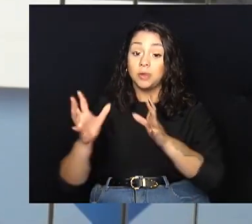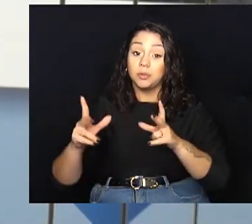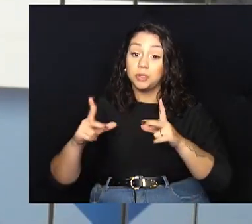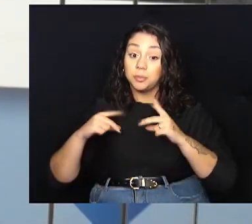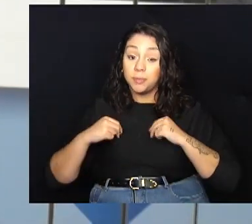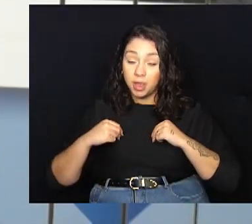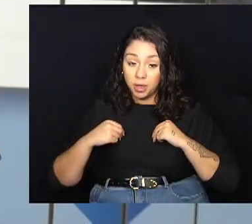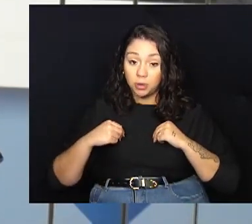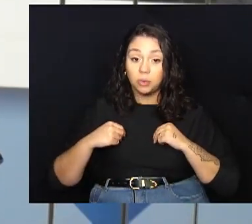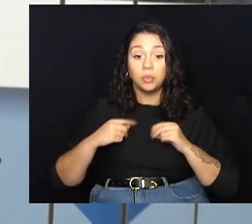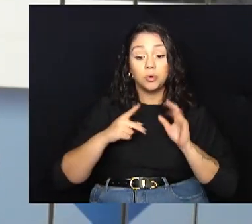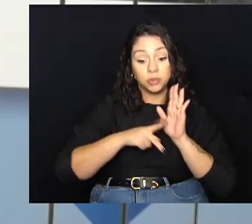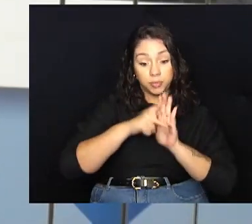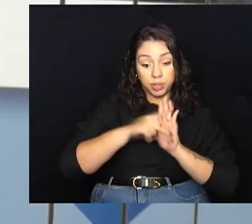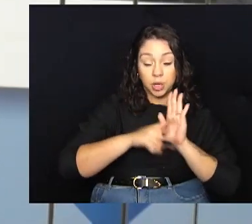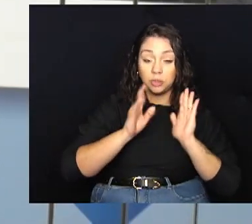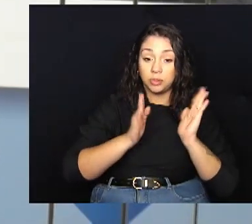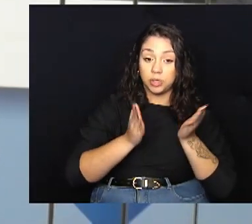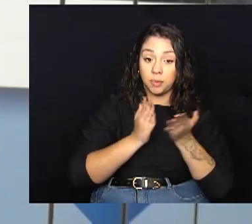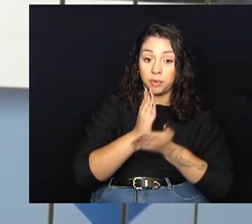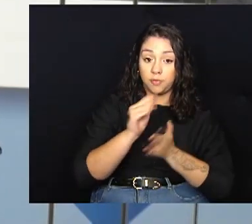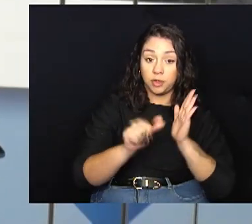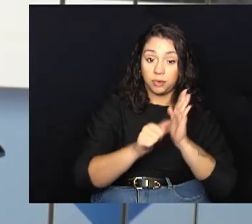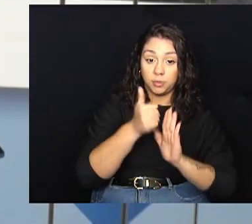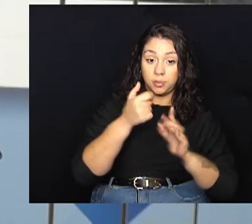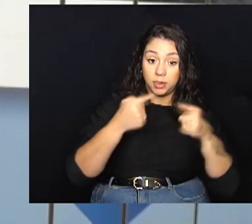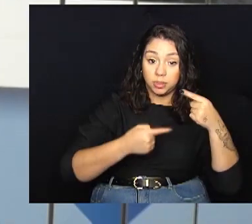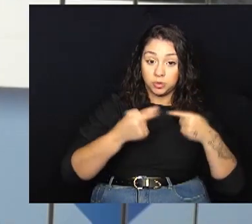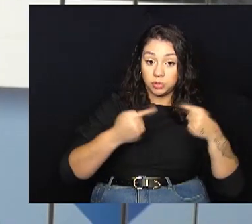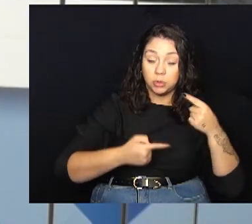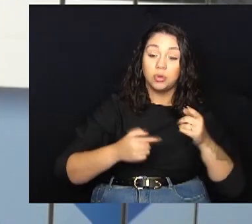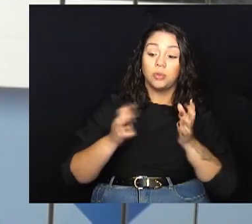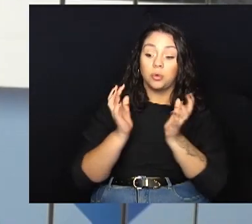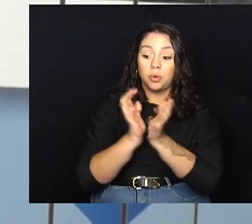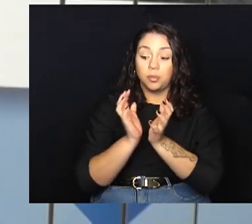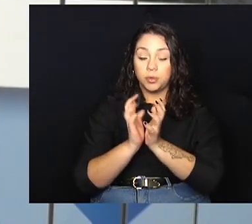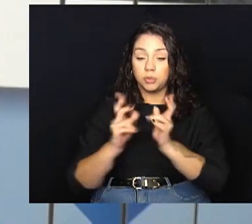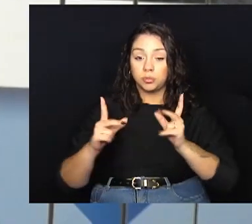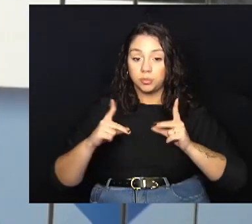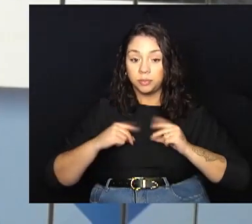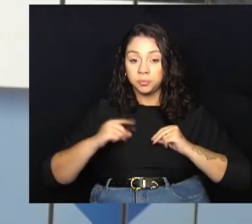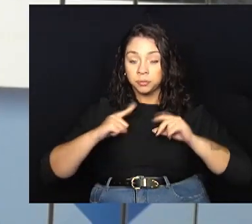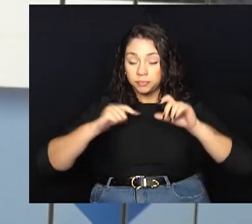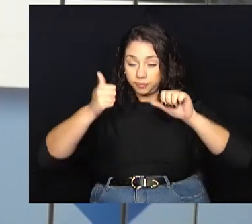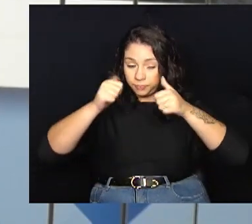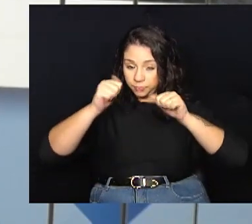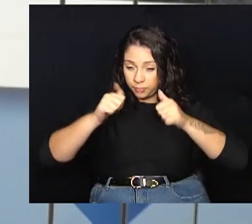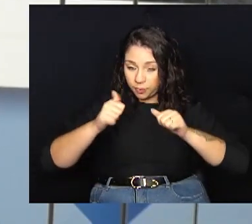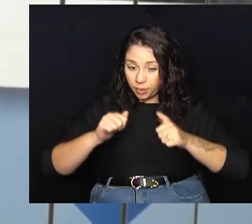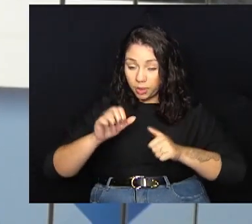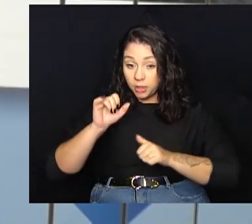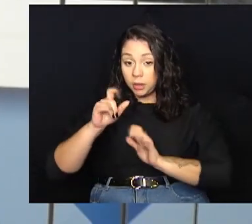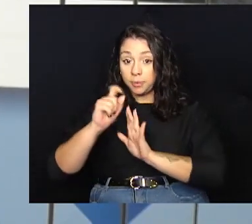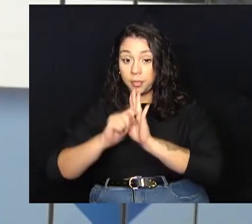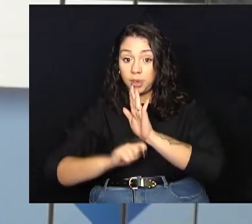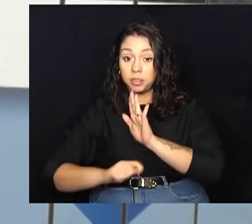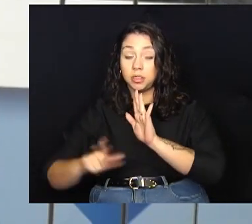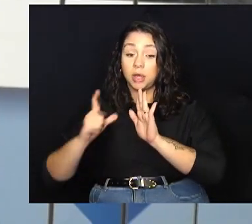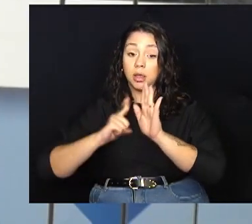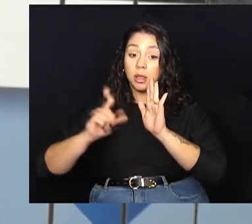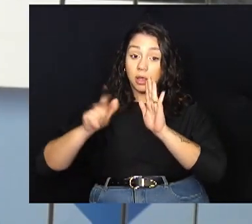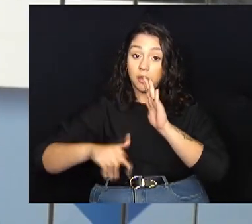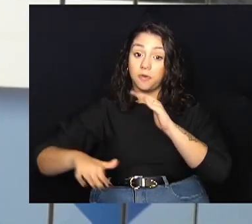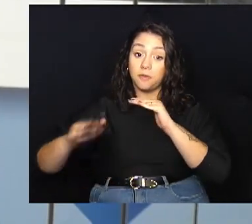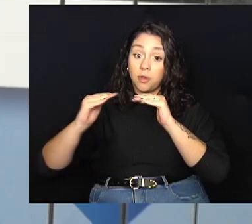os projetos já foram aprovados em primeira discussão as comissões de mérito fazem análise se o parecer for favorável